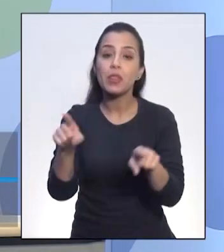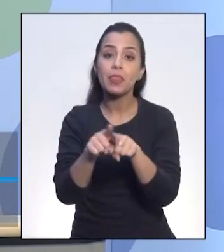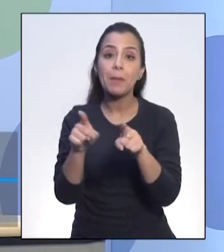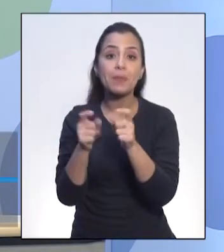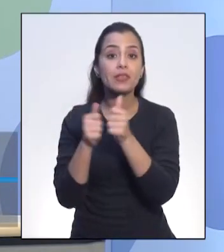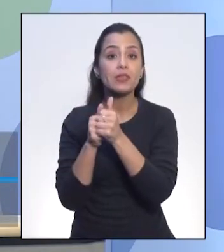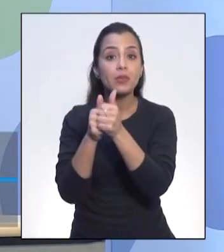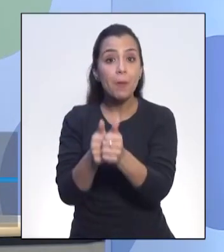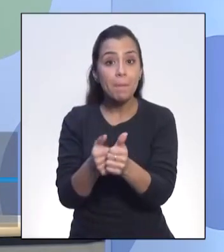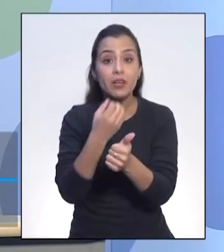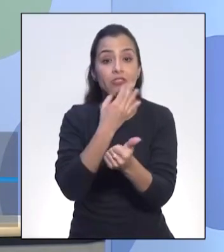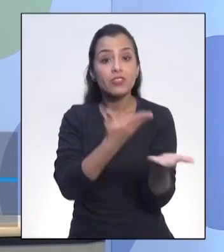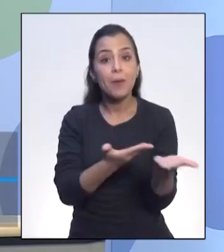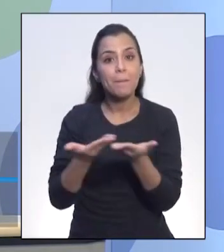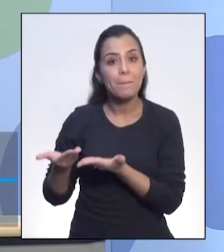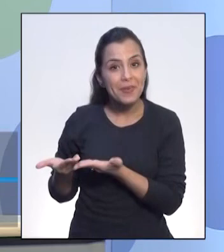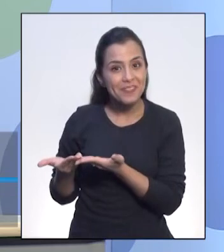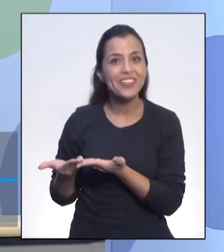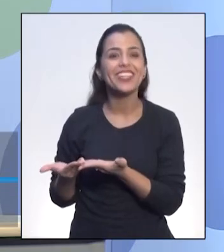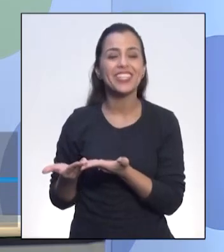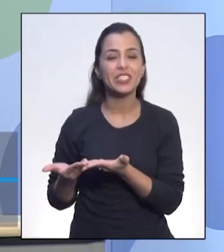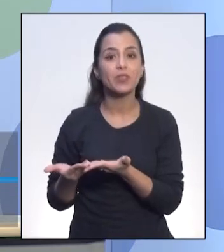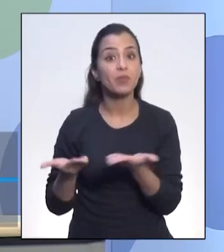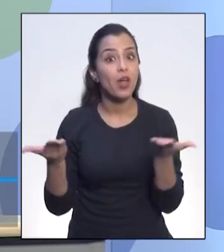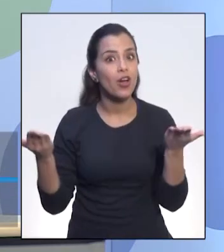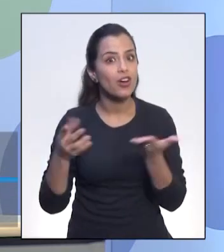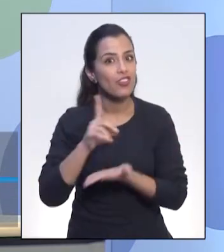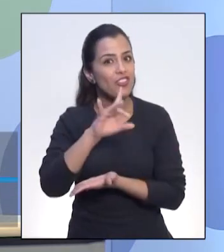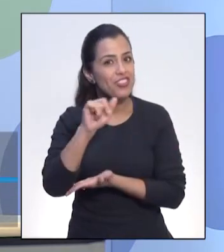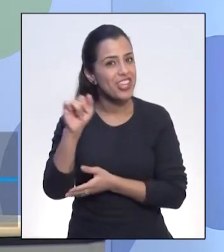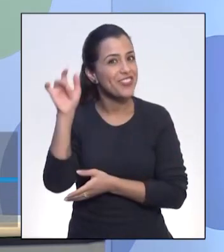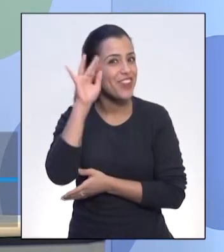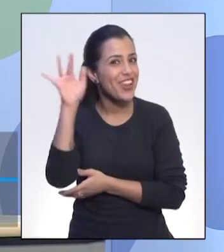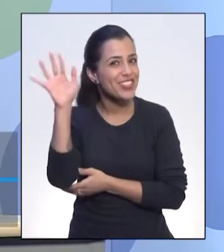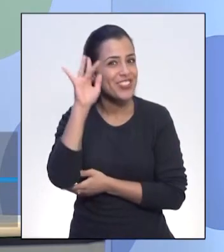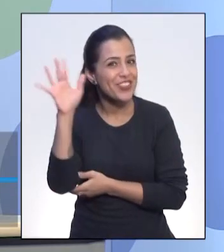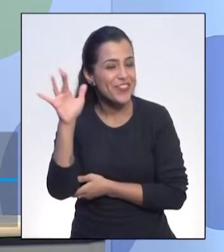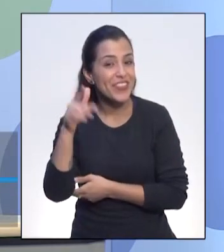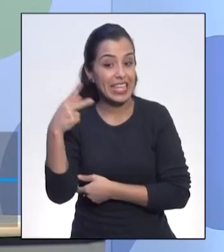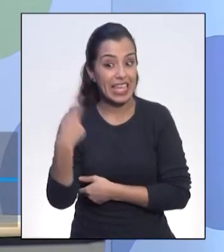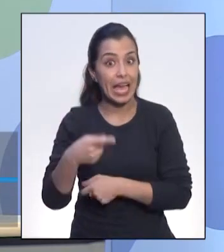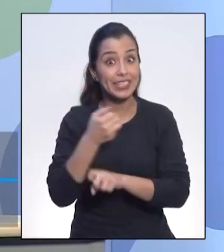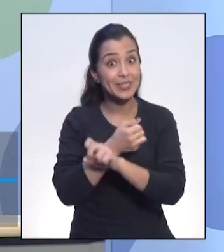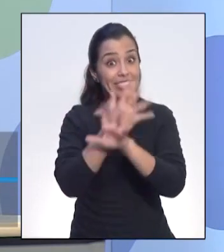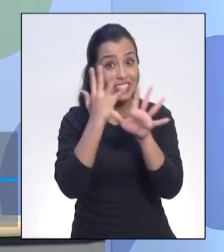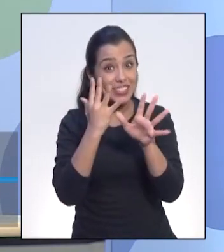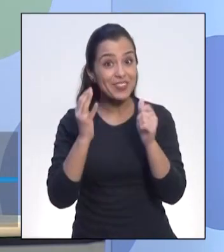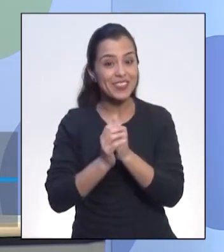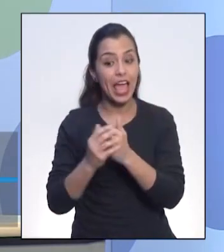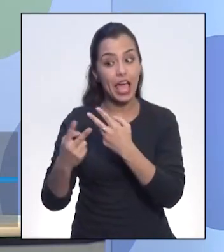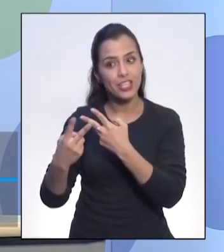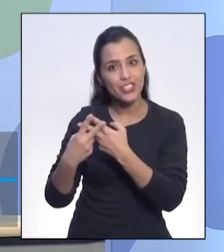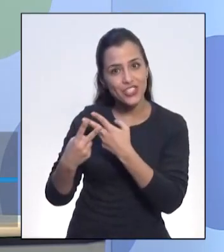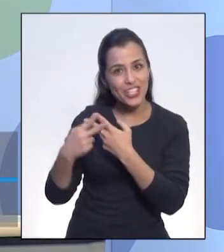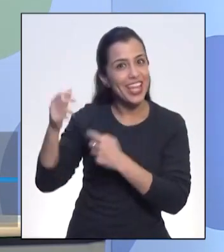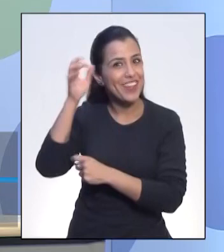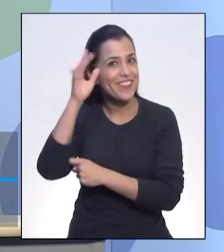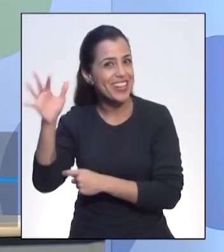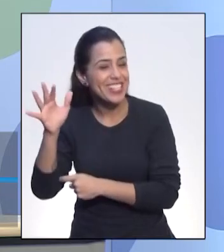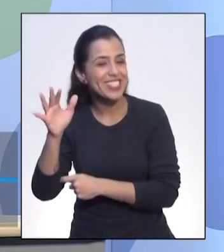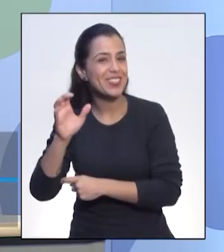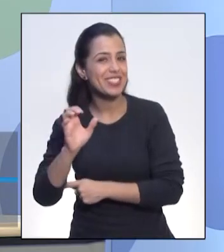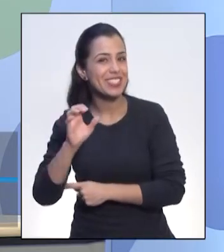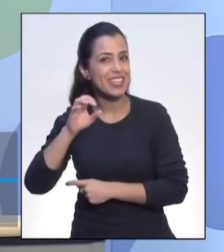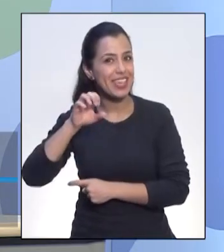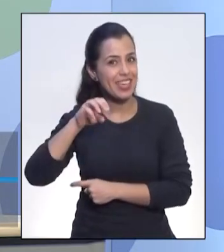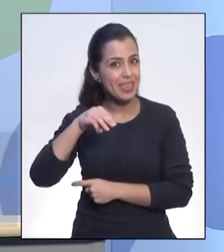aqui com a gente, sejam bem-vindíssimos. Hoje é dia de filosofia no Centro de Mídias, hashtag filosofia no CMSP.